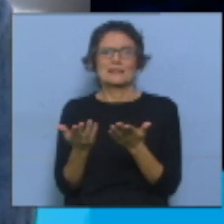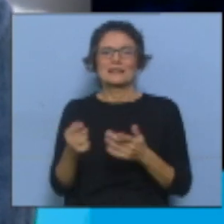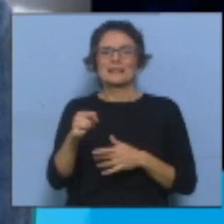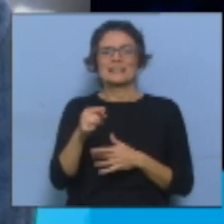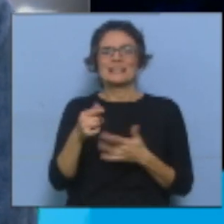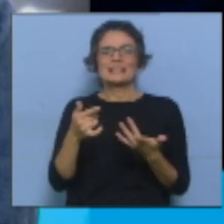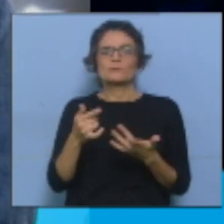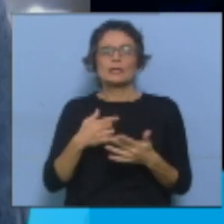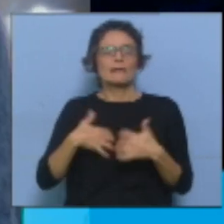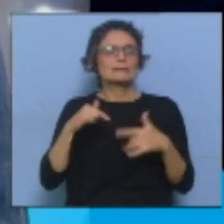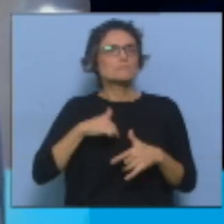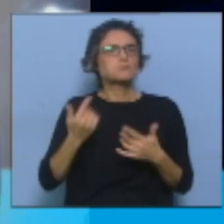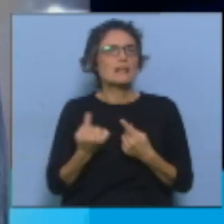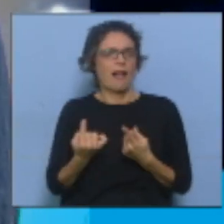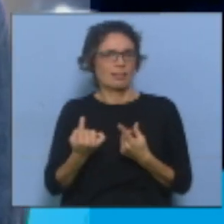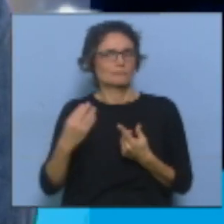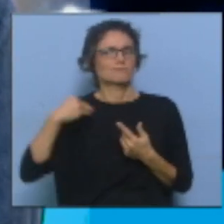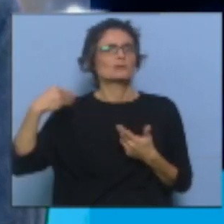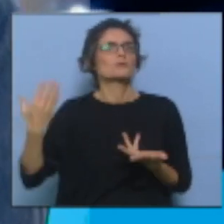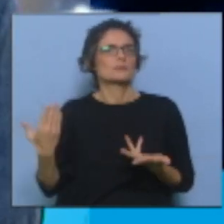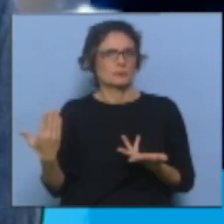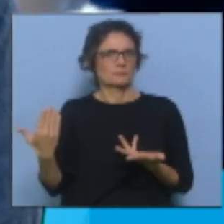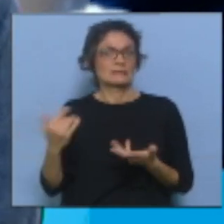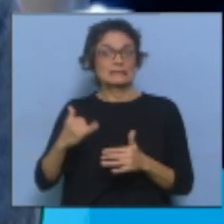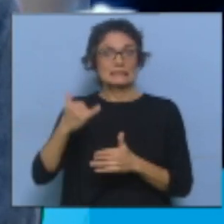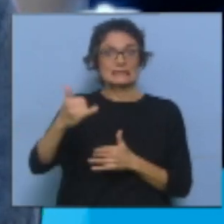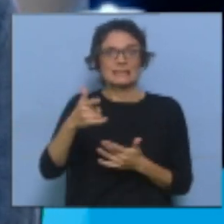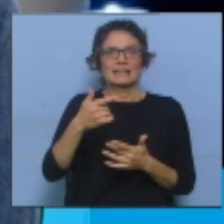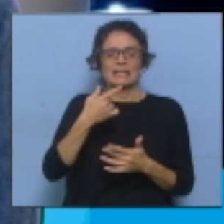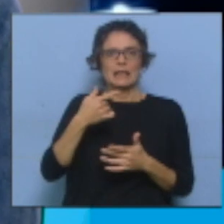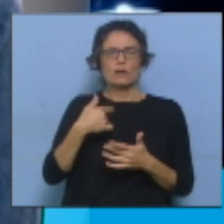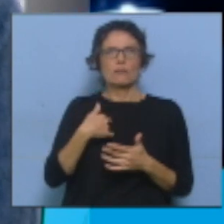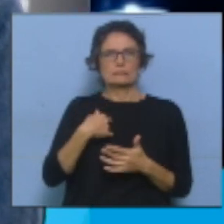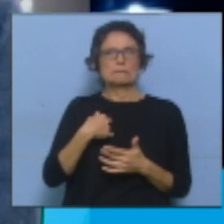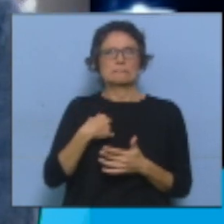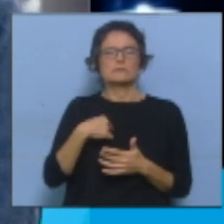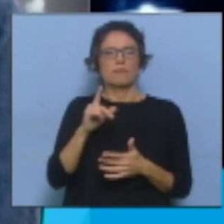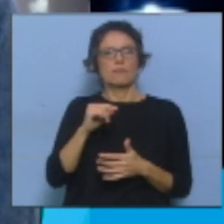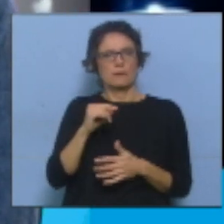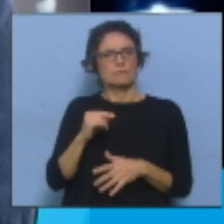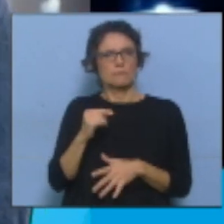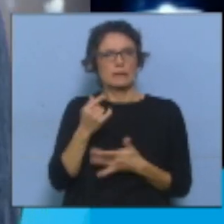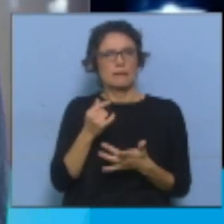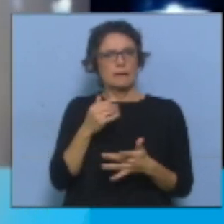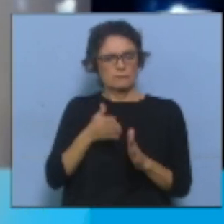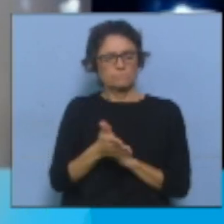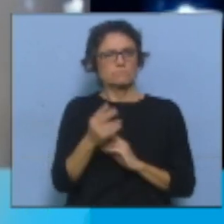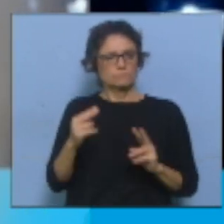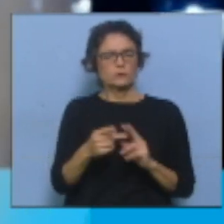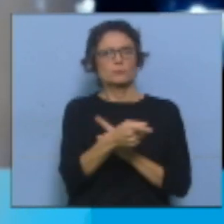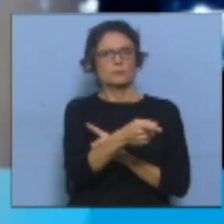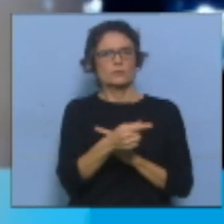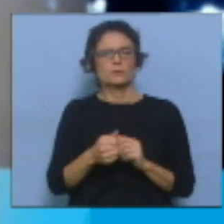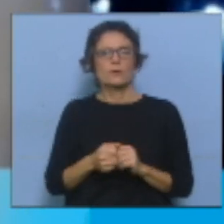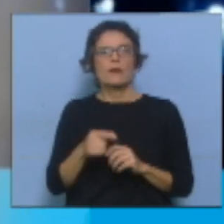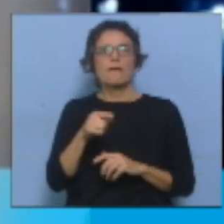inquietação vocacional. Mas foi mais tarde que depois disse, eu também quero experimentar o que é o pré-seminário. Então também fui a um destes encontros e foi aí